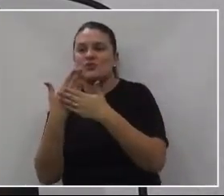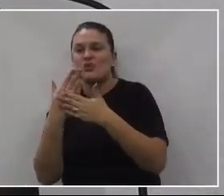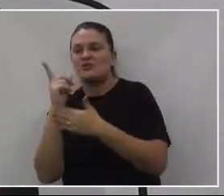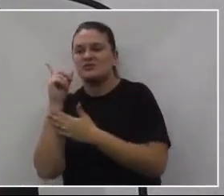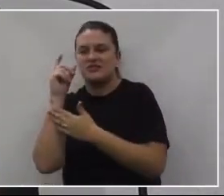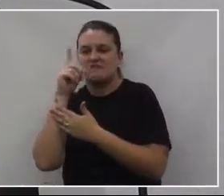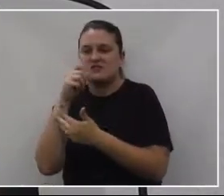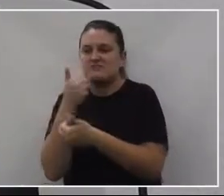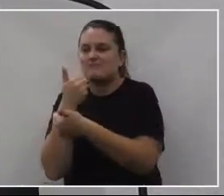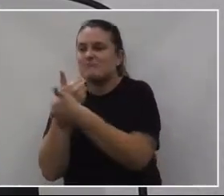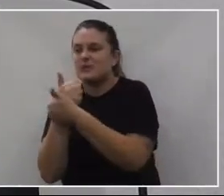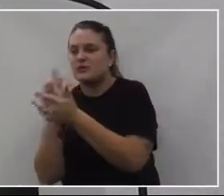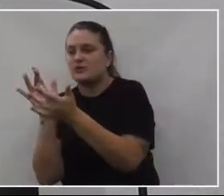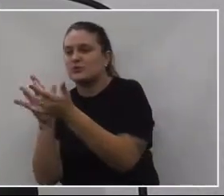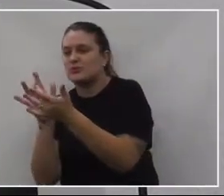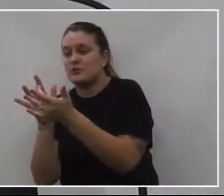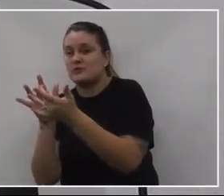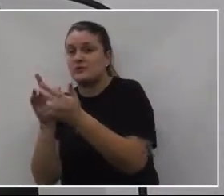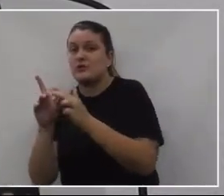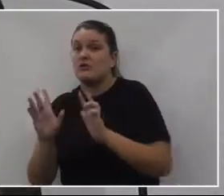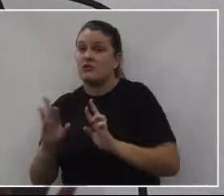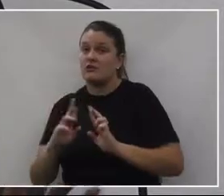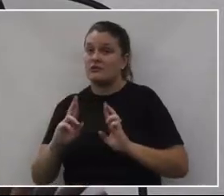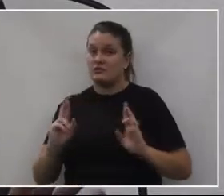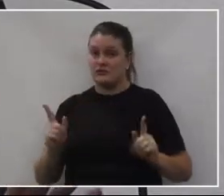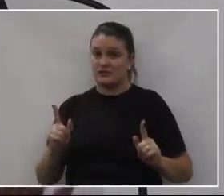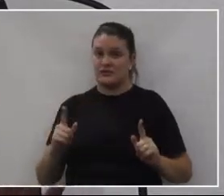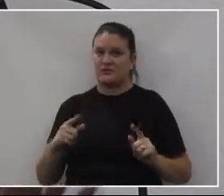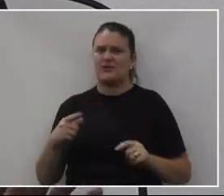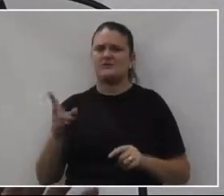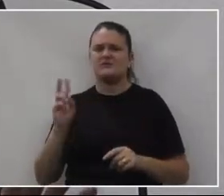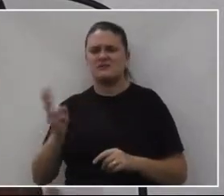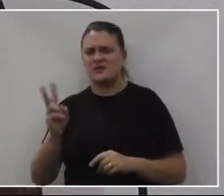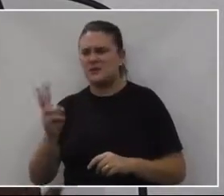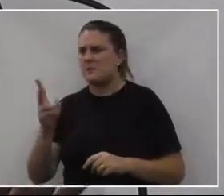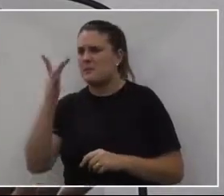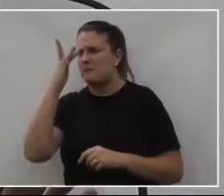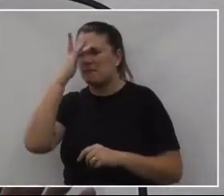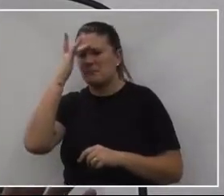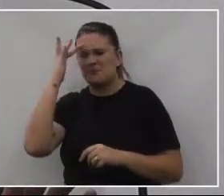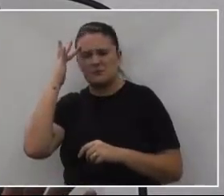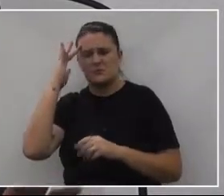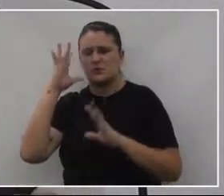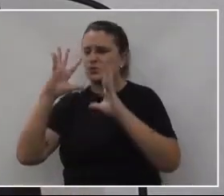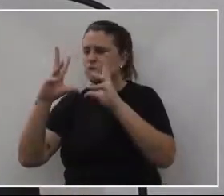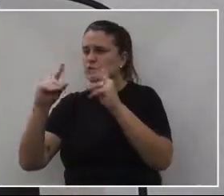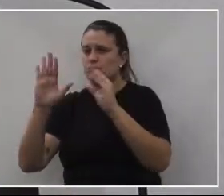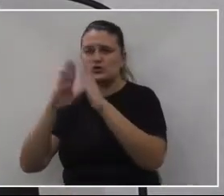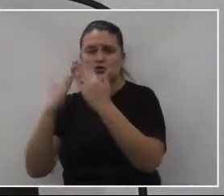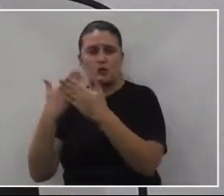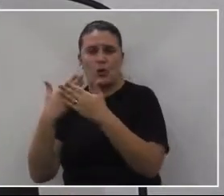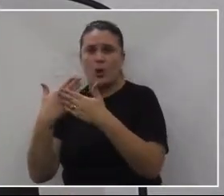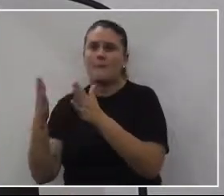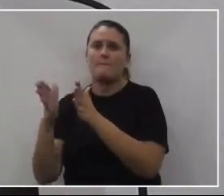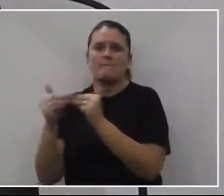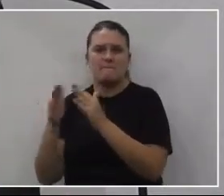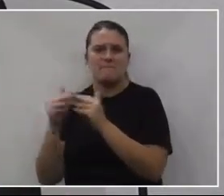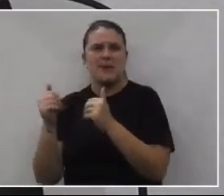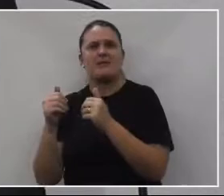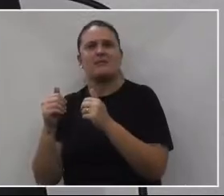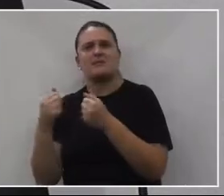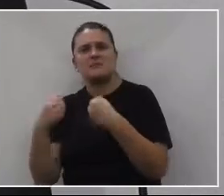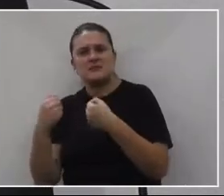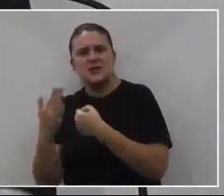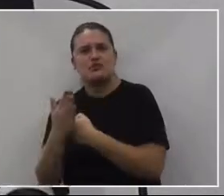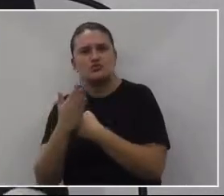aproximar, aconteceu agora exatamente o oposto. Nós estamos sendo procurados por todas as escolas ao mesmo tempo. A agenda do fórum lá está